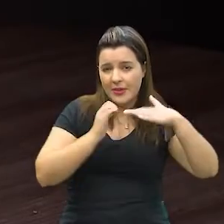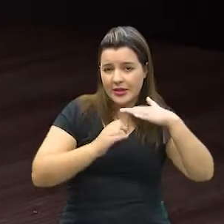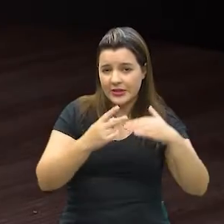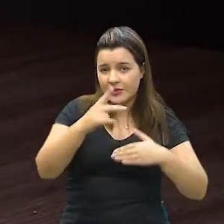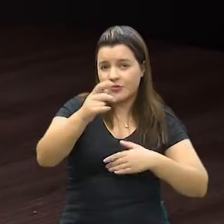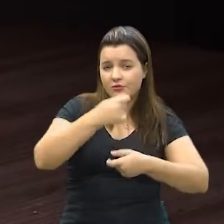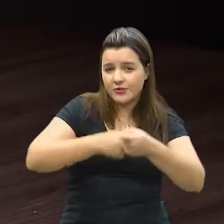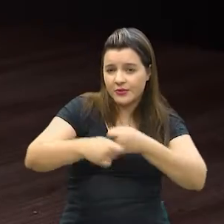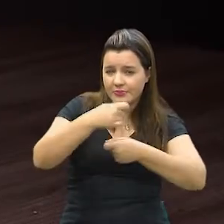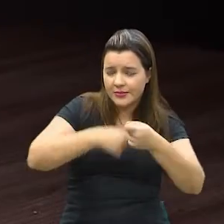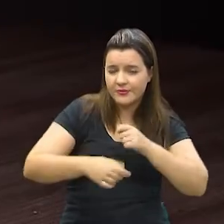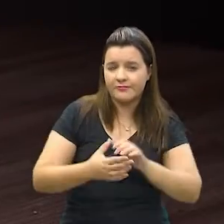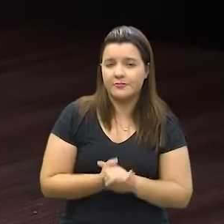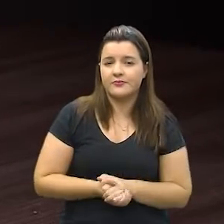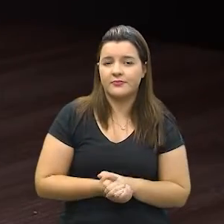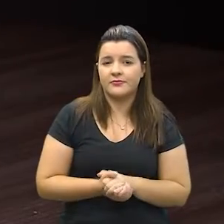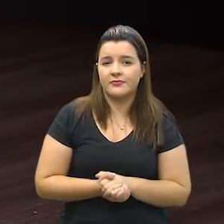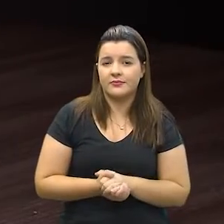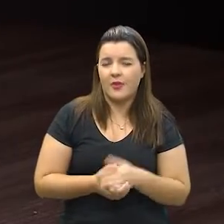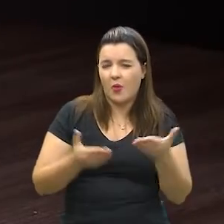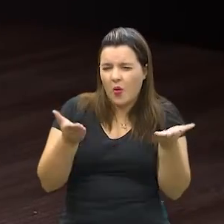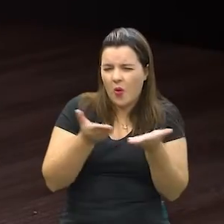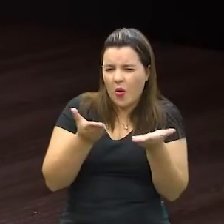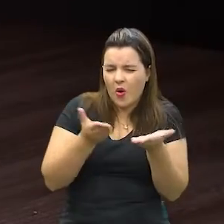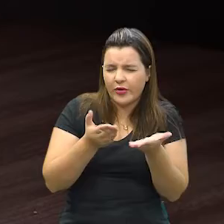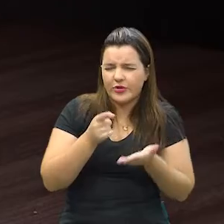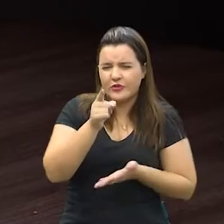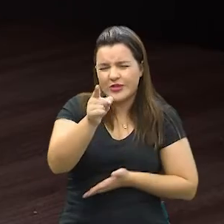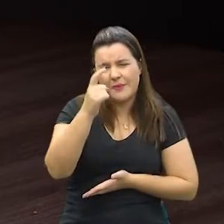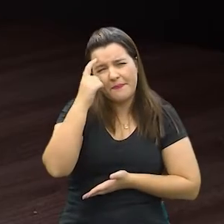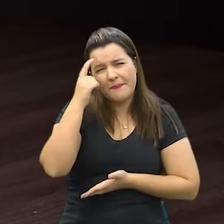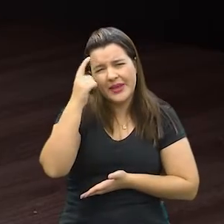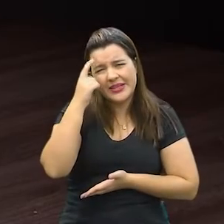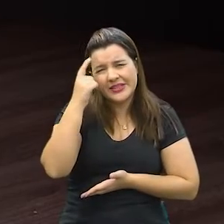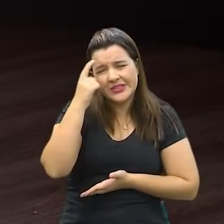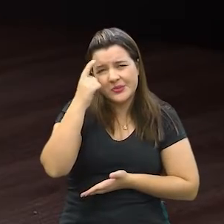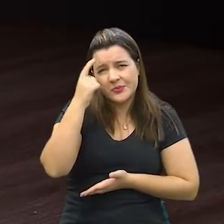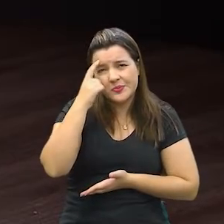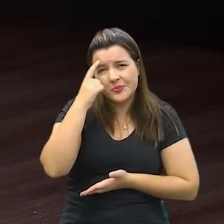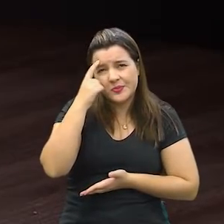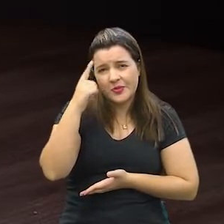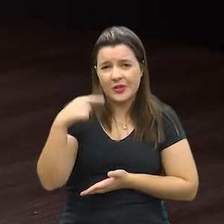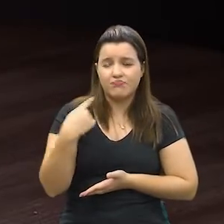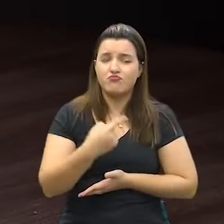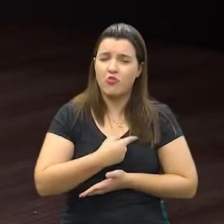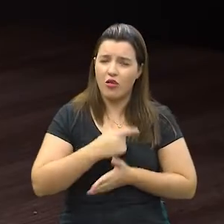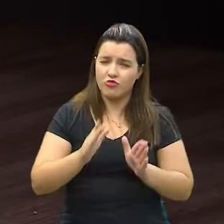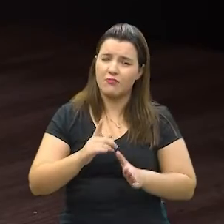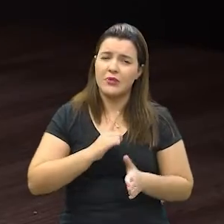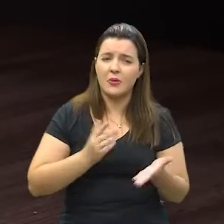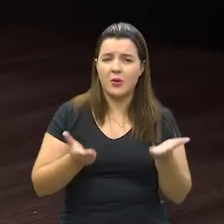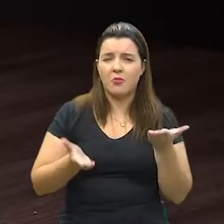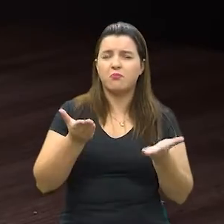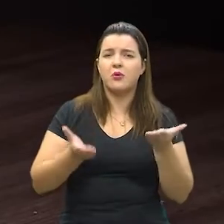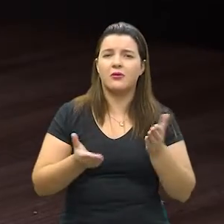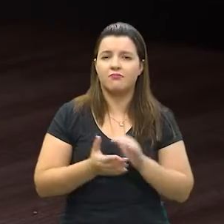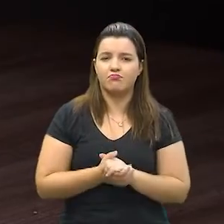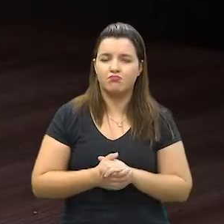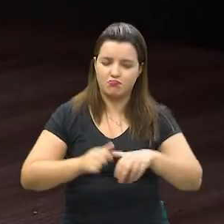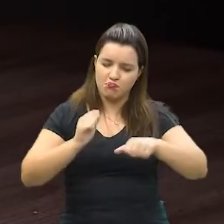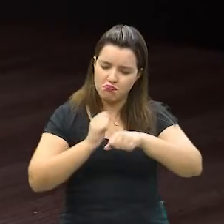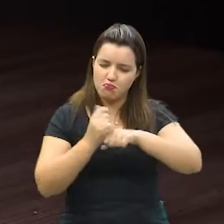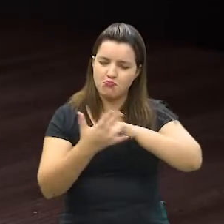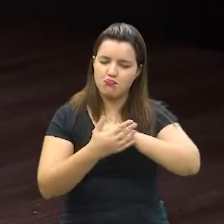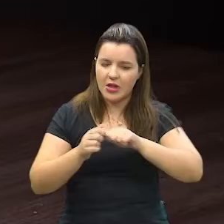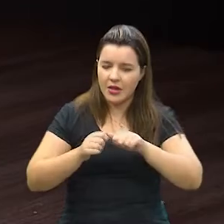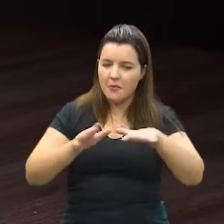do seu negócio, hoje, você ainda pensa que não, olha, nós estamos equilibrados, a